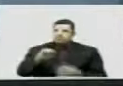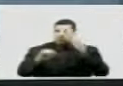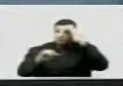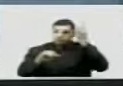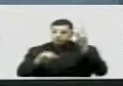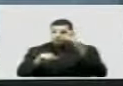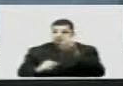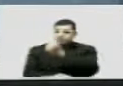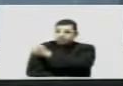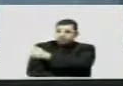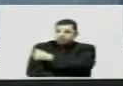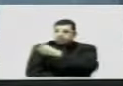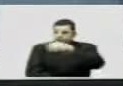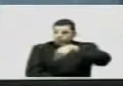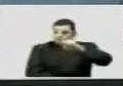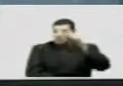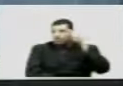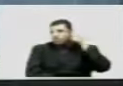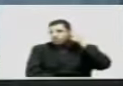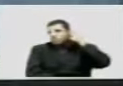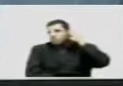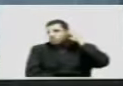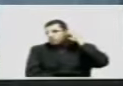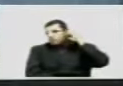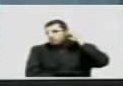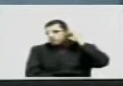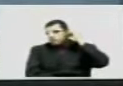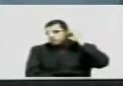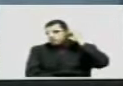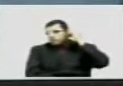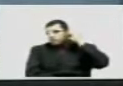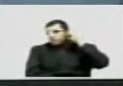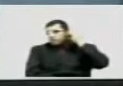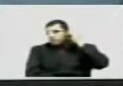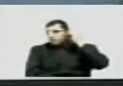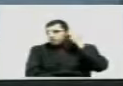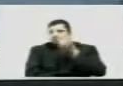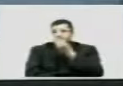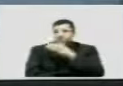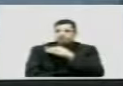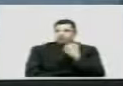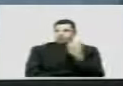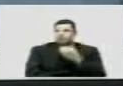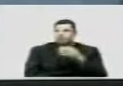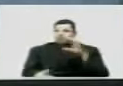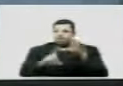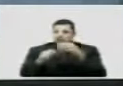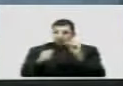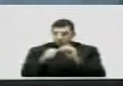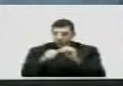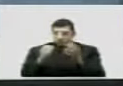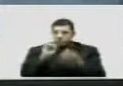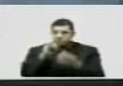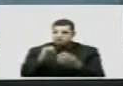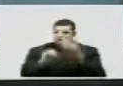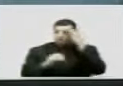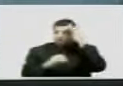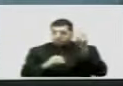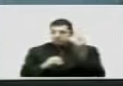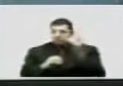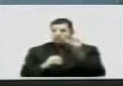amanhã um aluno desse for assassinado, for morto em combate. Eu quero saber o que vai acontecer se